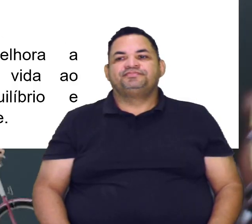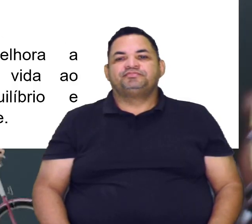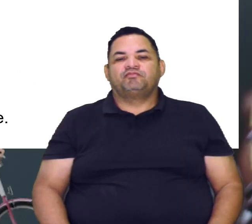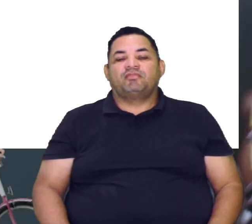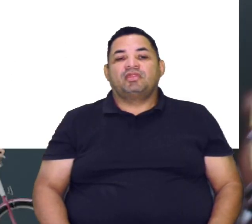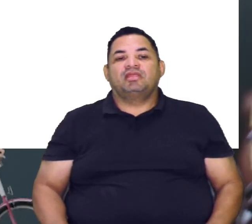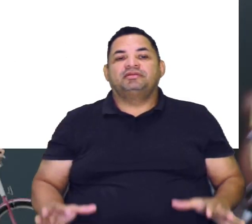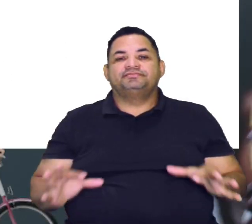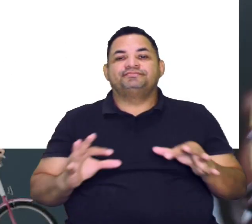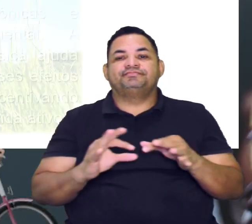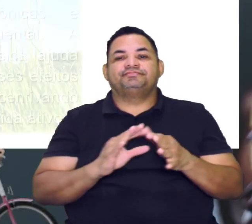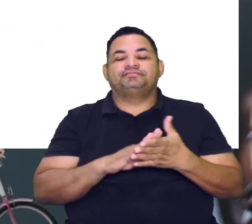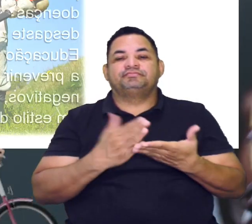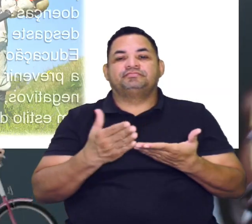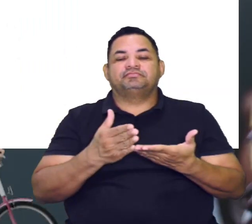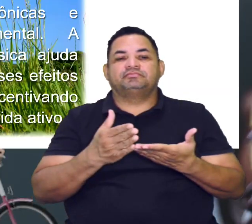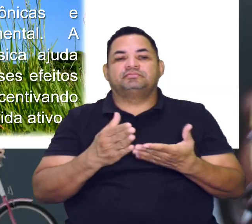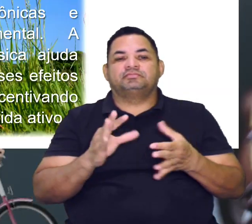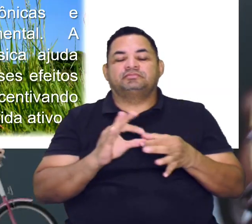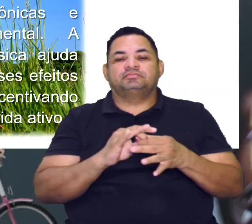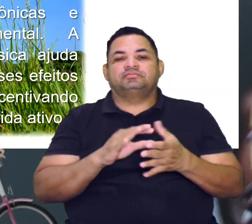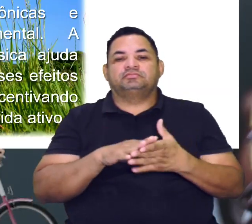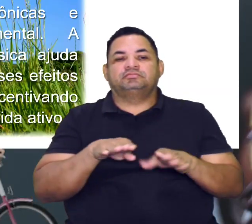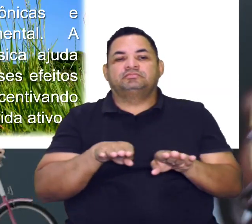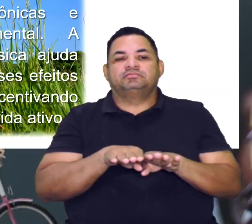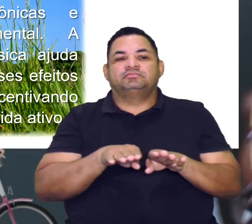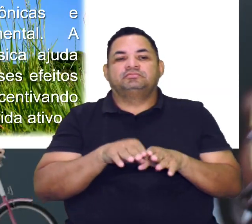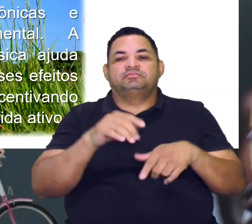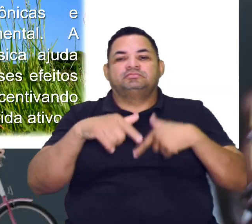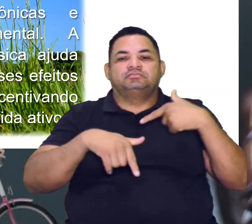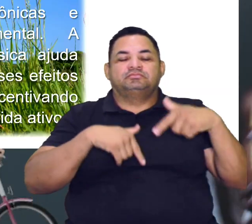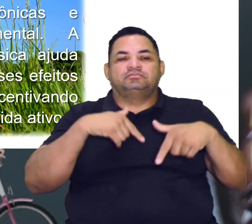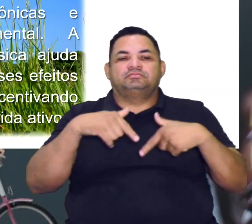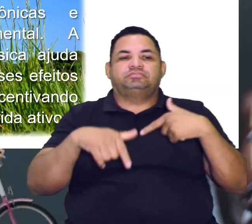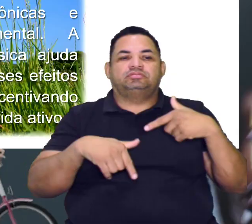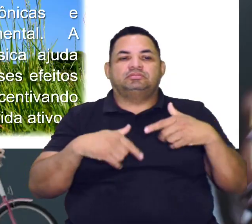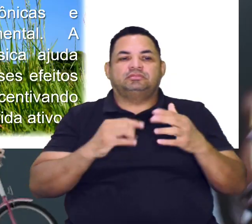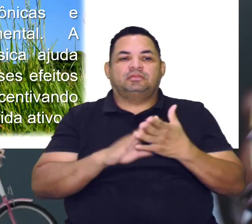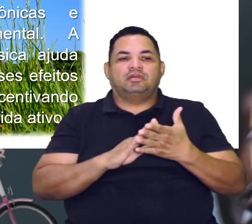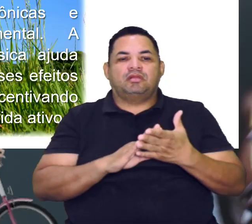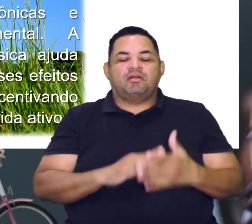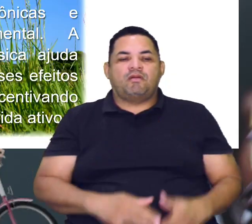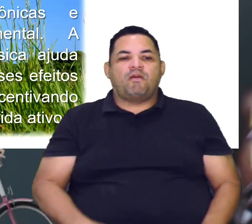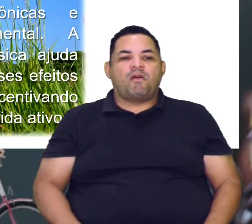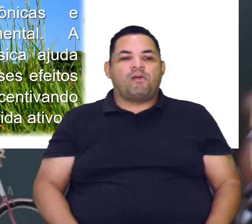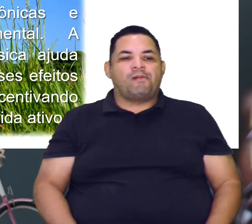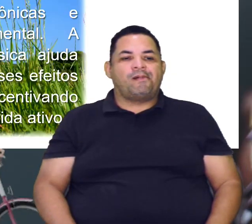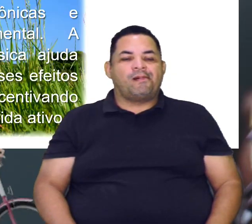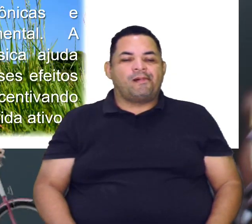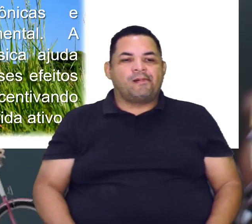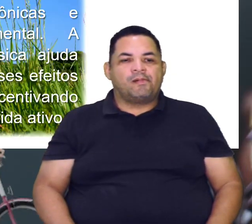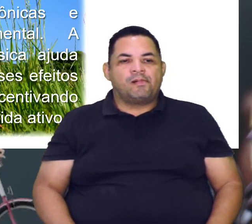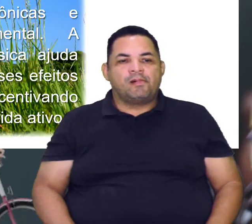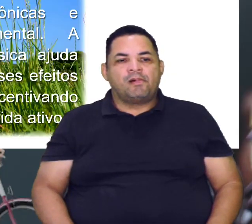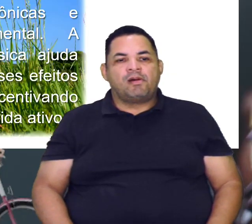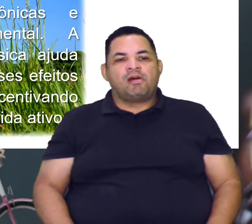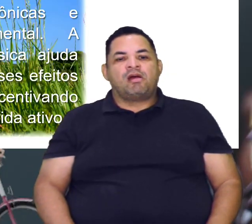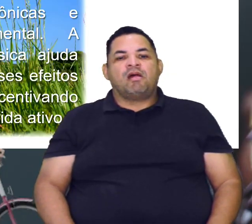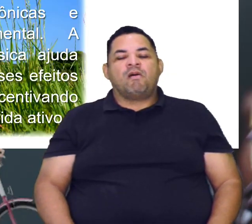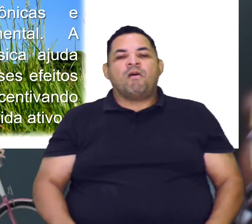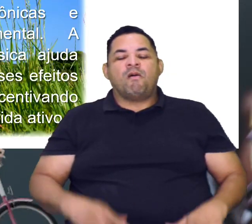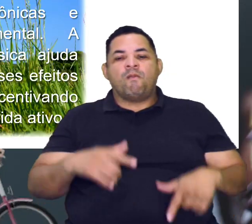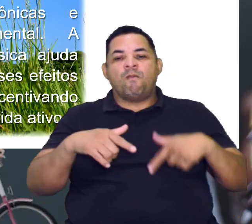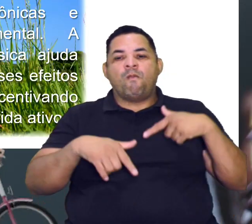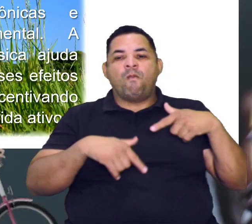desse contexto ainda, a prof fala com vocês a respeito de trabalho, né, da nossa mão de obra. E